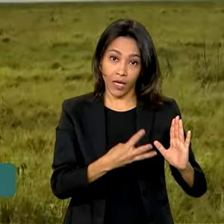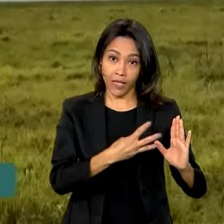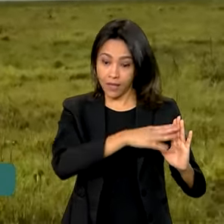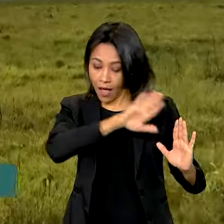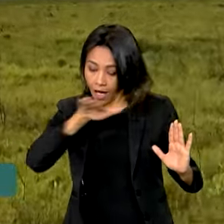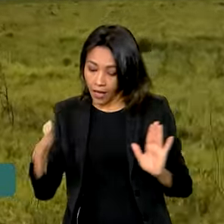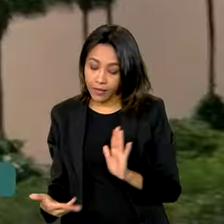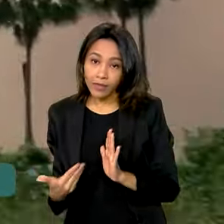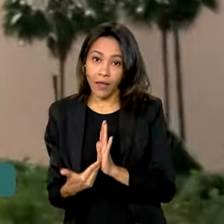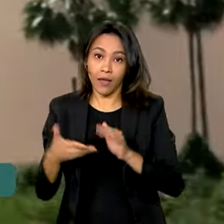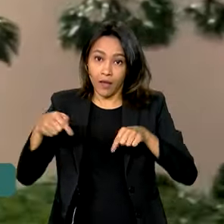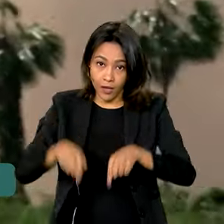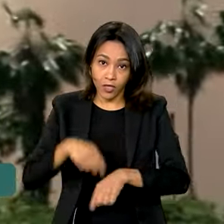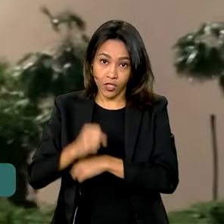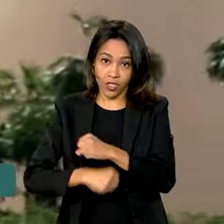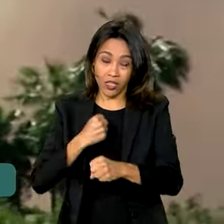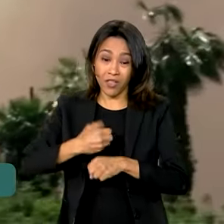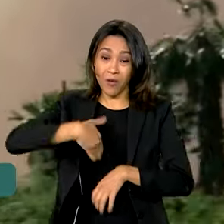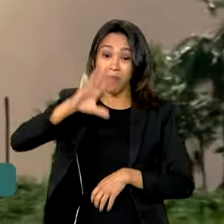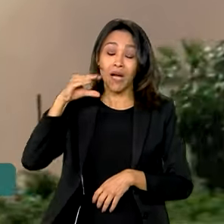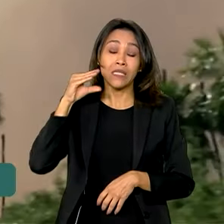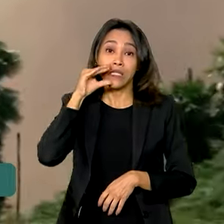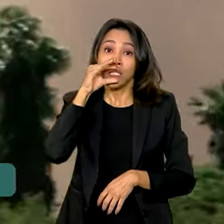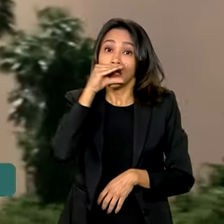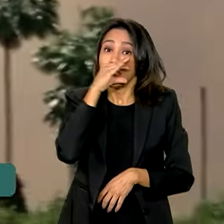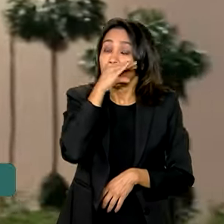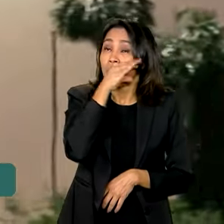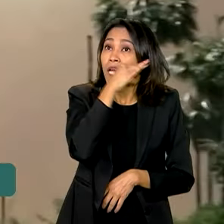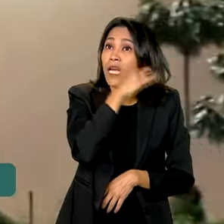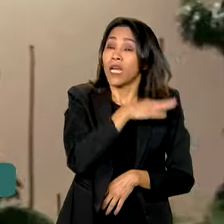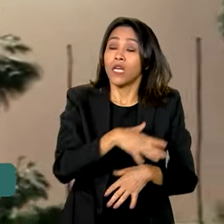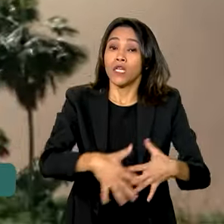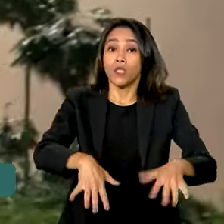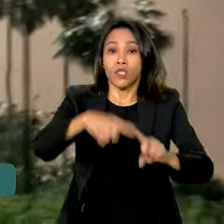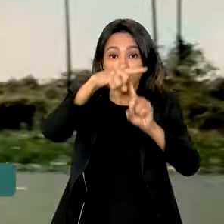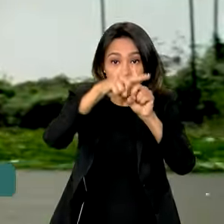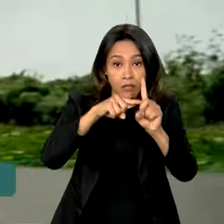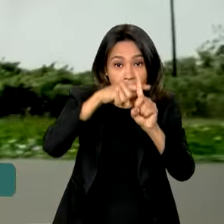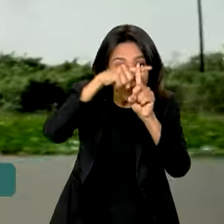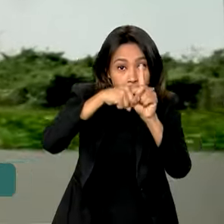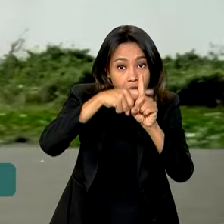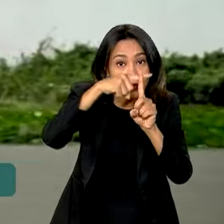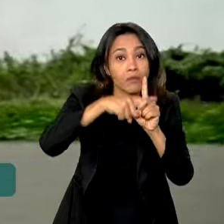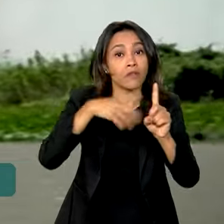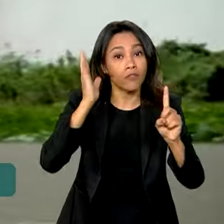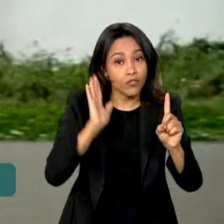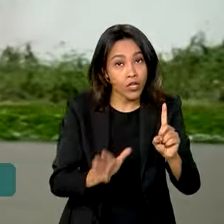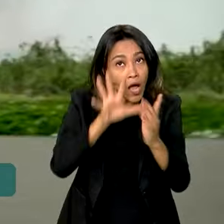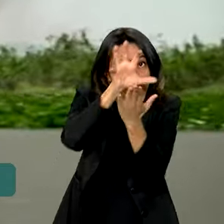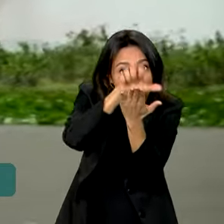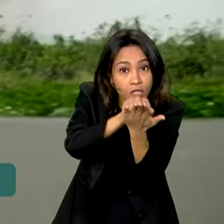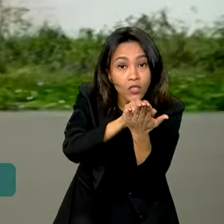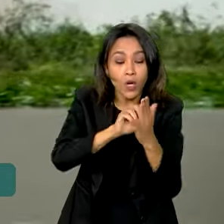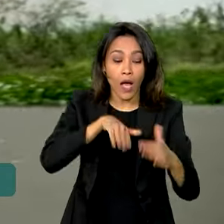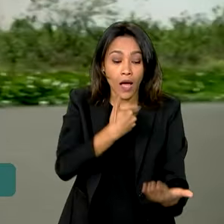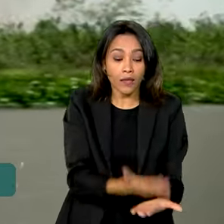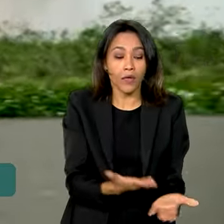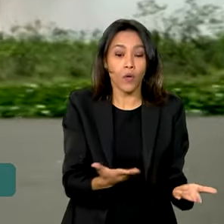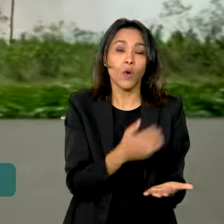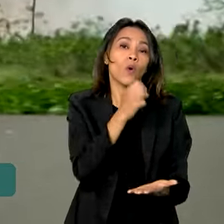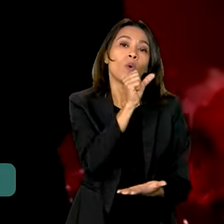deste ano é o mais quente já registrado nas medições recentes. Atualmente,